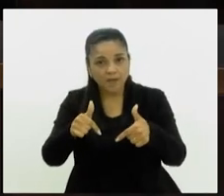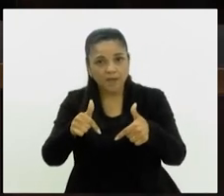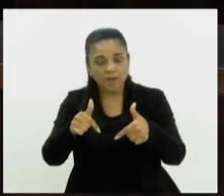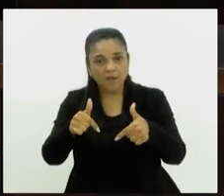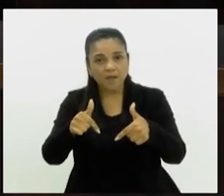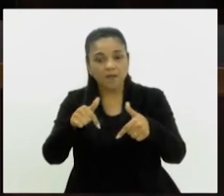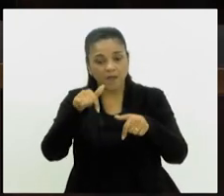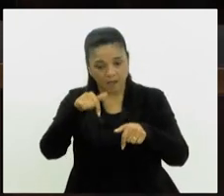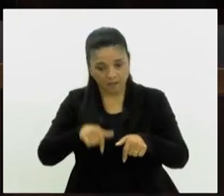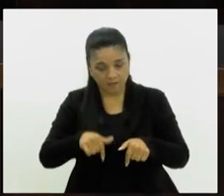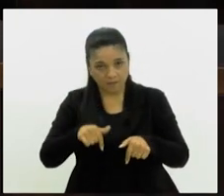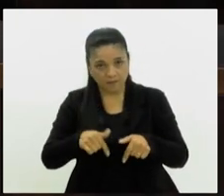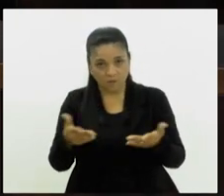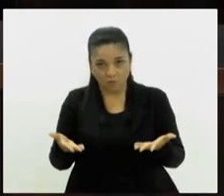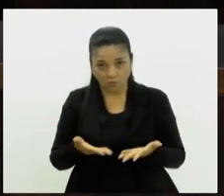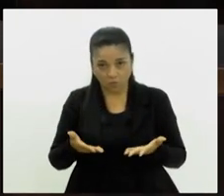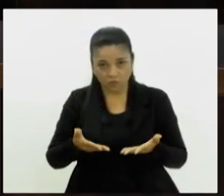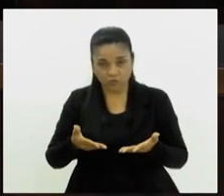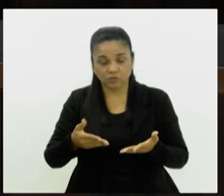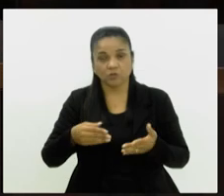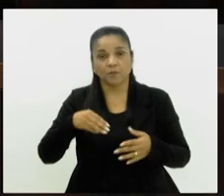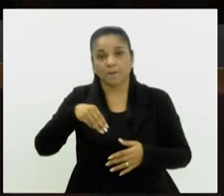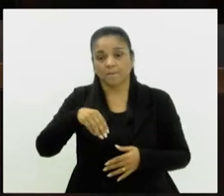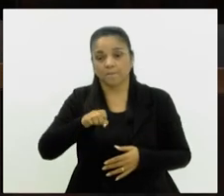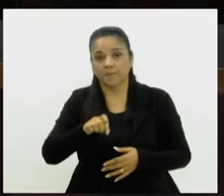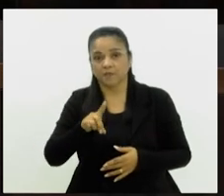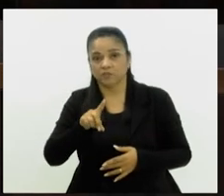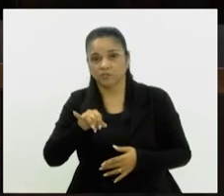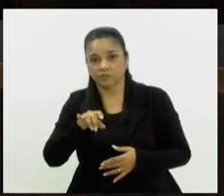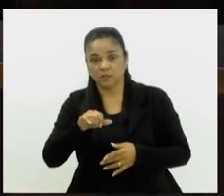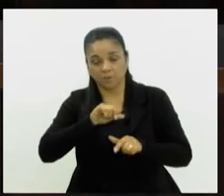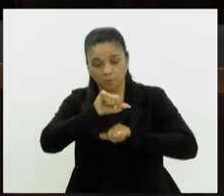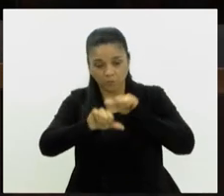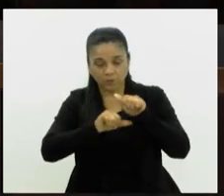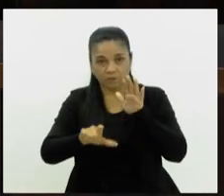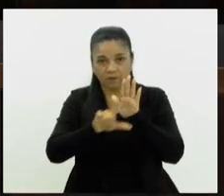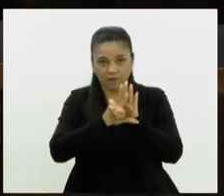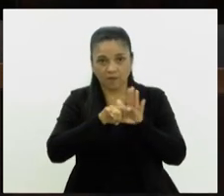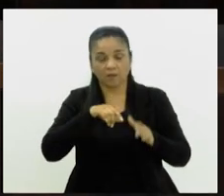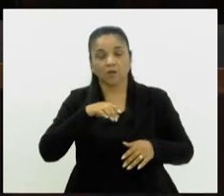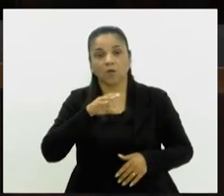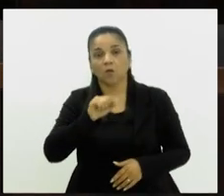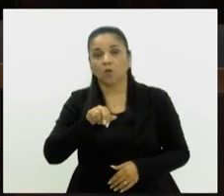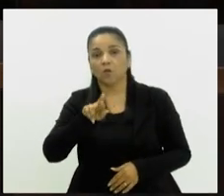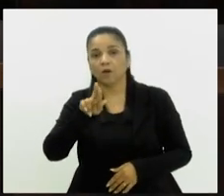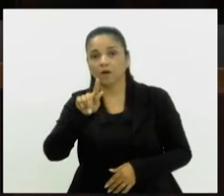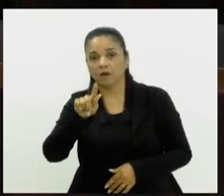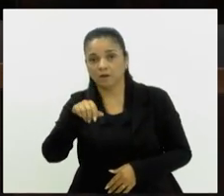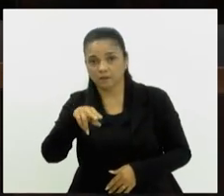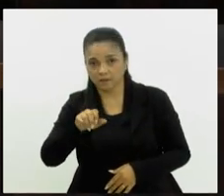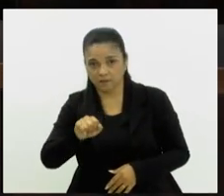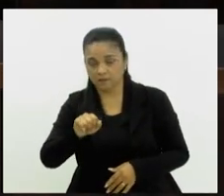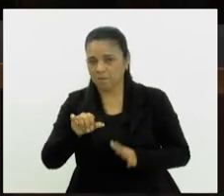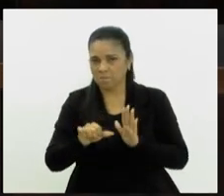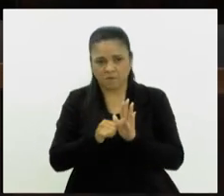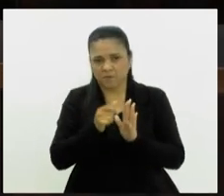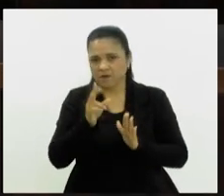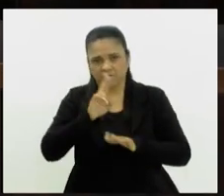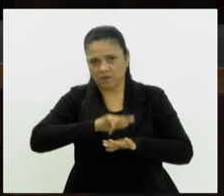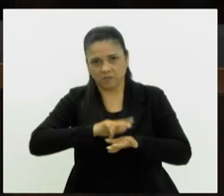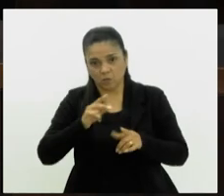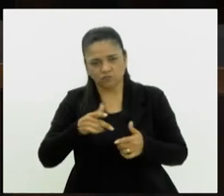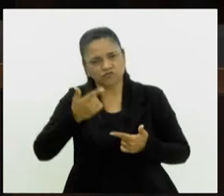teria que ter sido trazido a esta casa uma medida, alterando a Lei Orgânica, e não será a primeira vez, já o fizemos assim, uma vez,